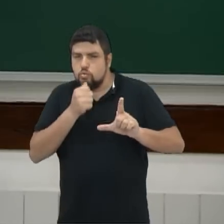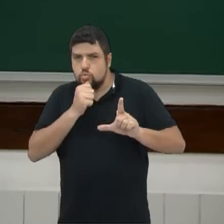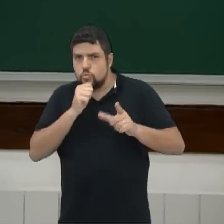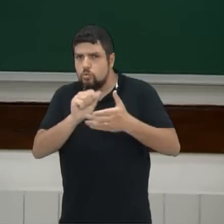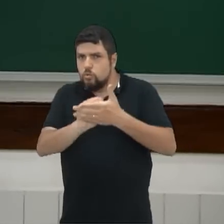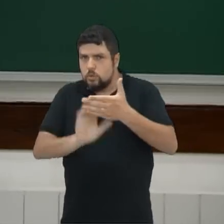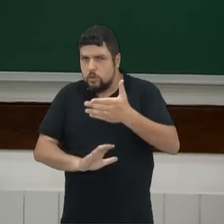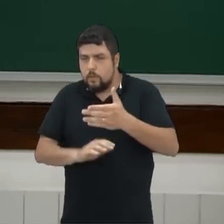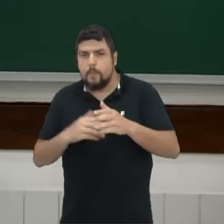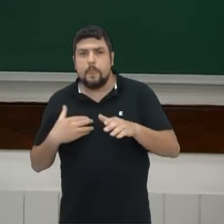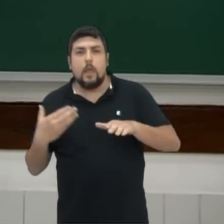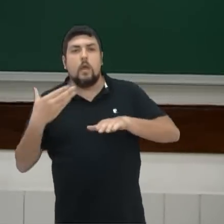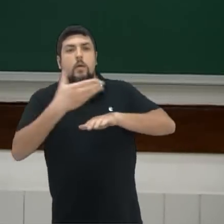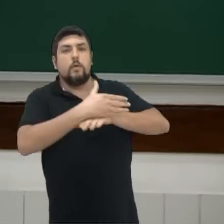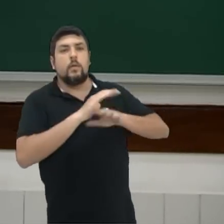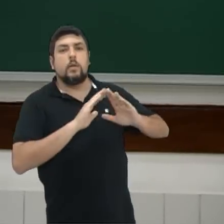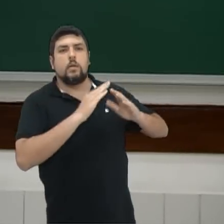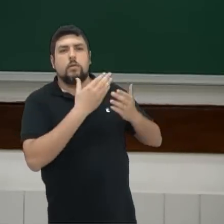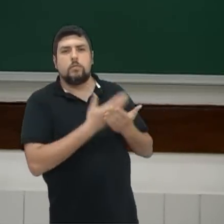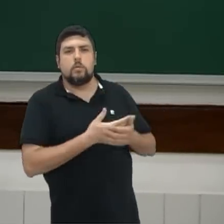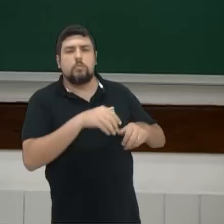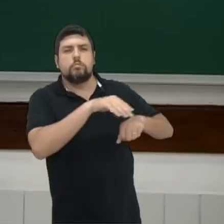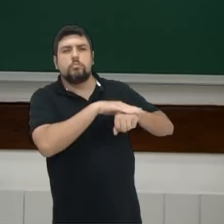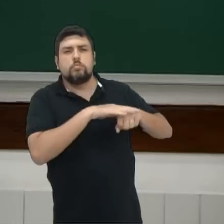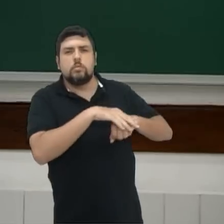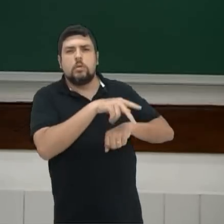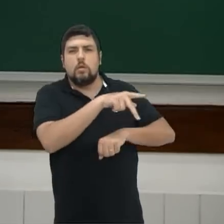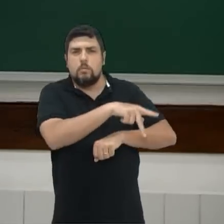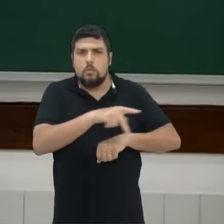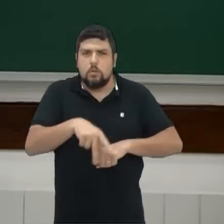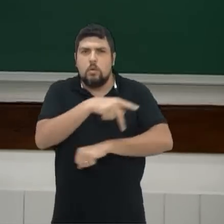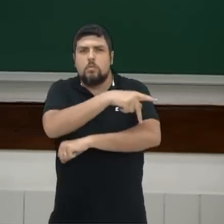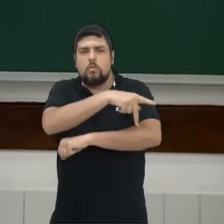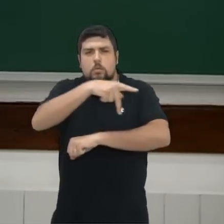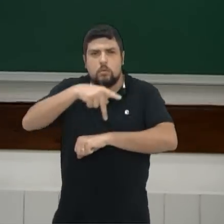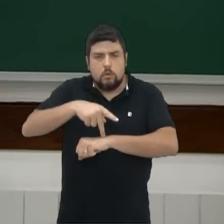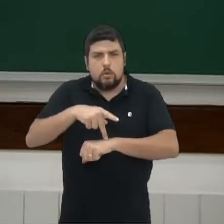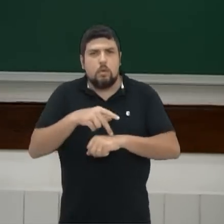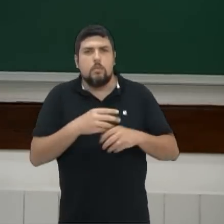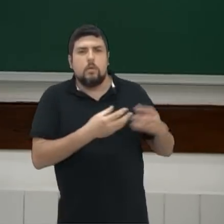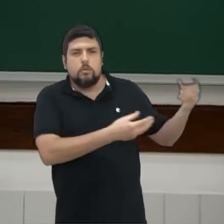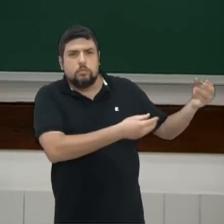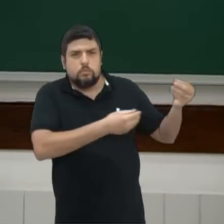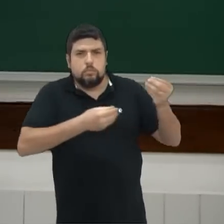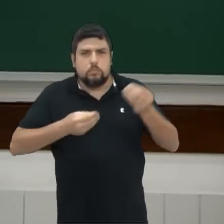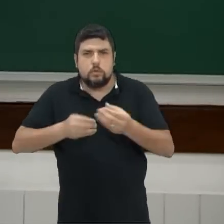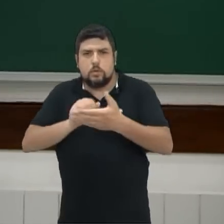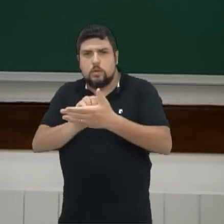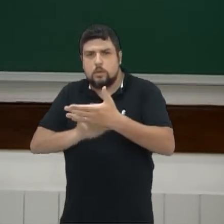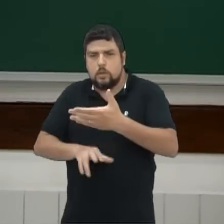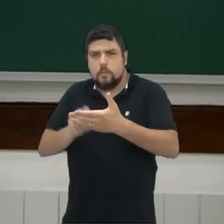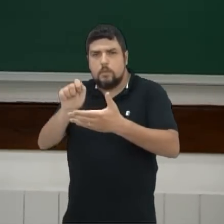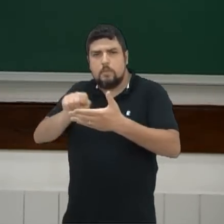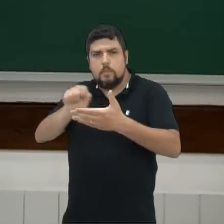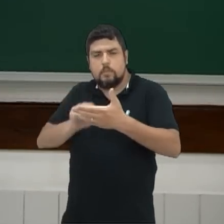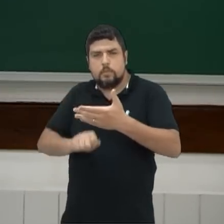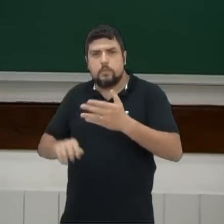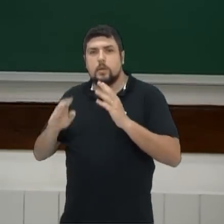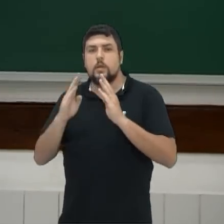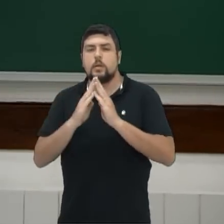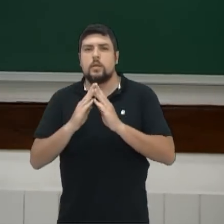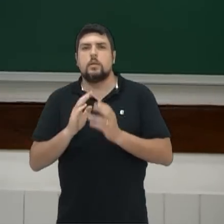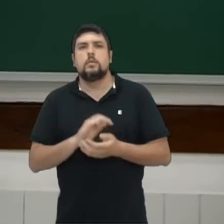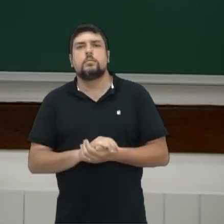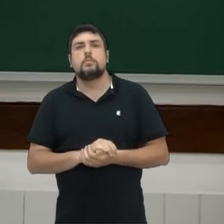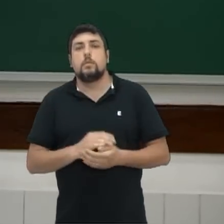escola, conversar com os professores, conversar com os pedagogos para pegar as atividades e poder realizar elas em casa. Principalmente nessa